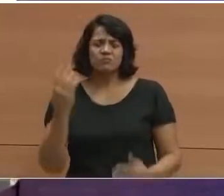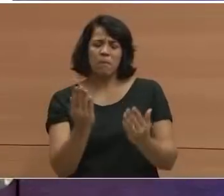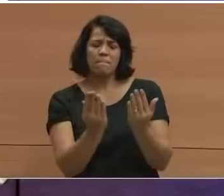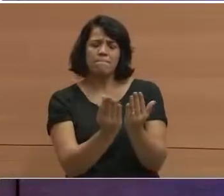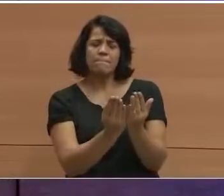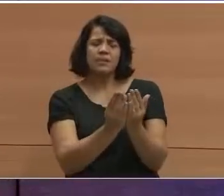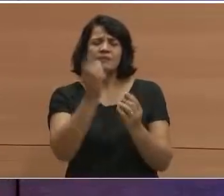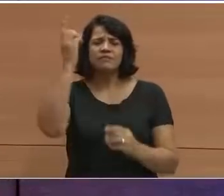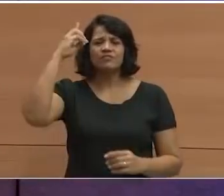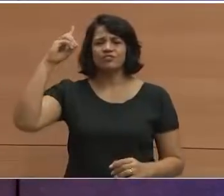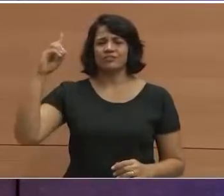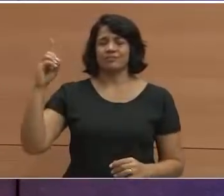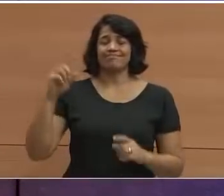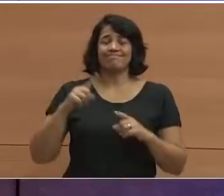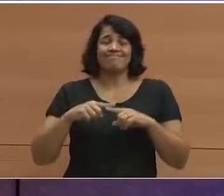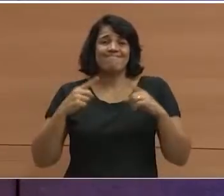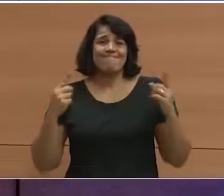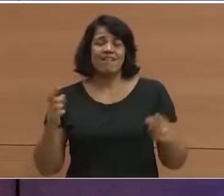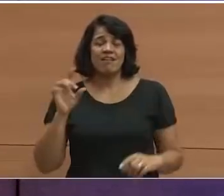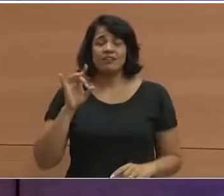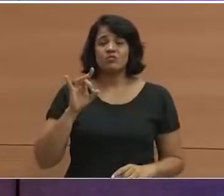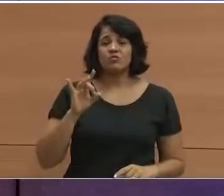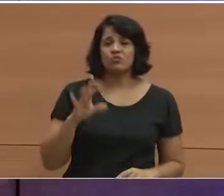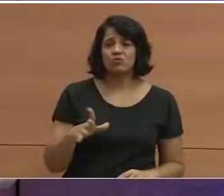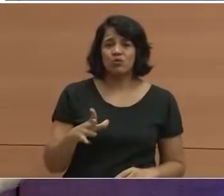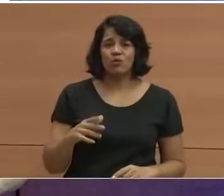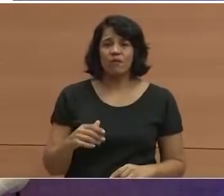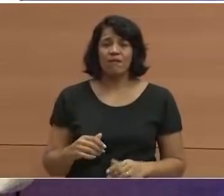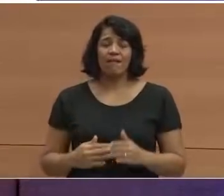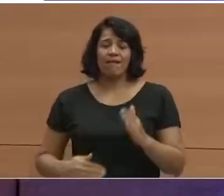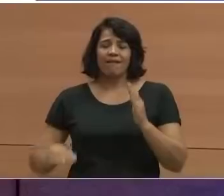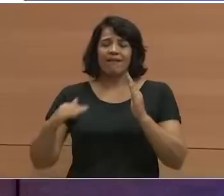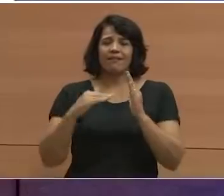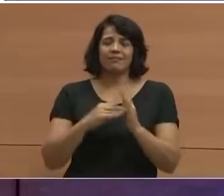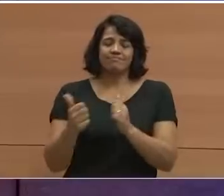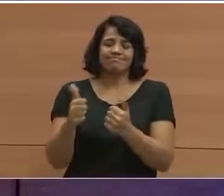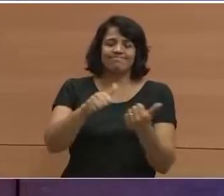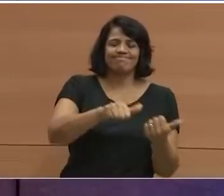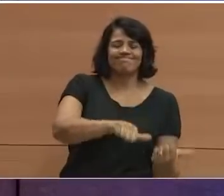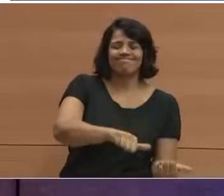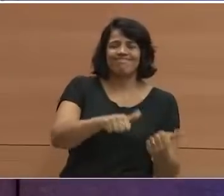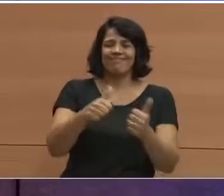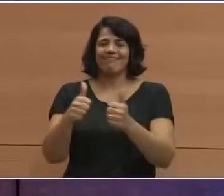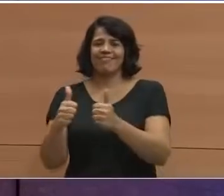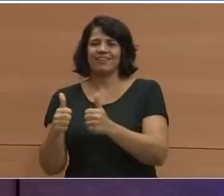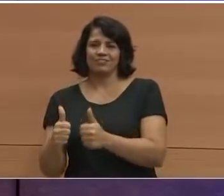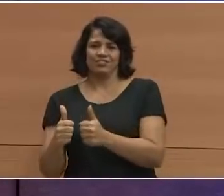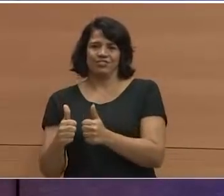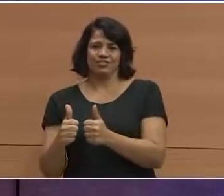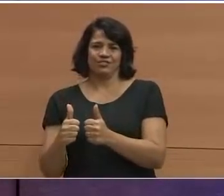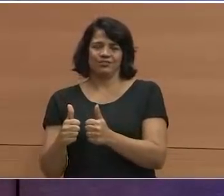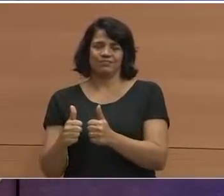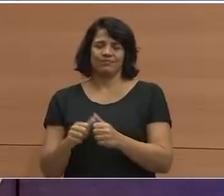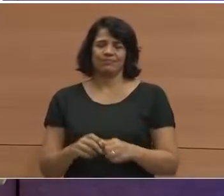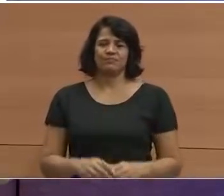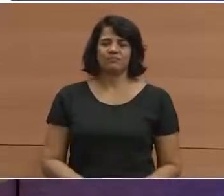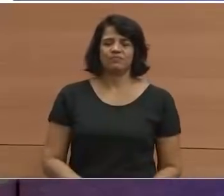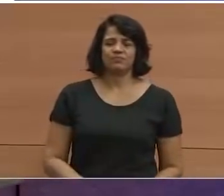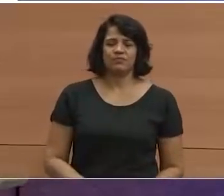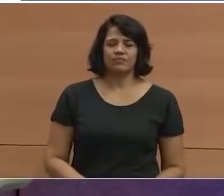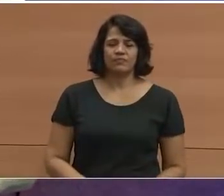Era exatamente o perfil que os gregos apreciavam.